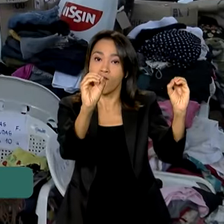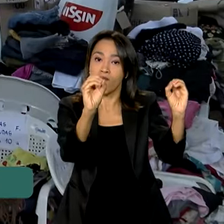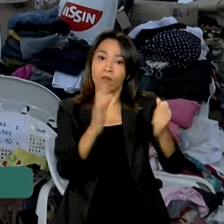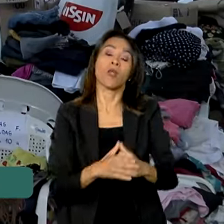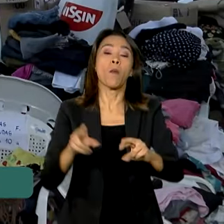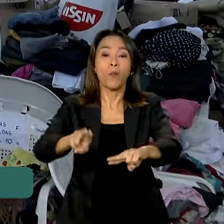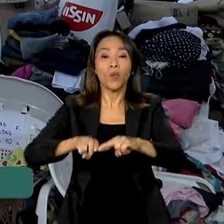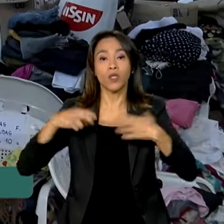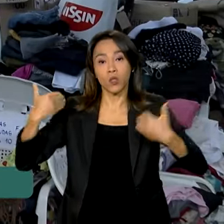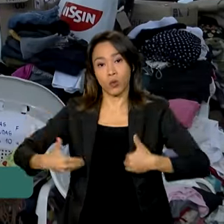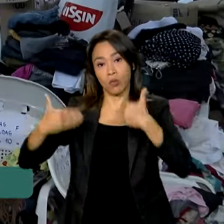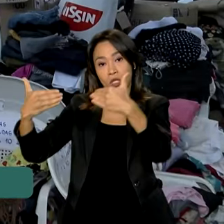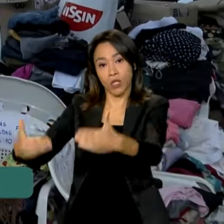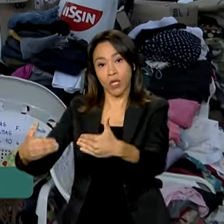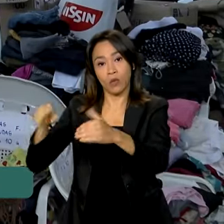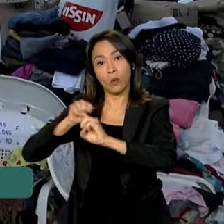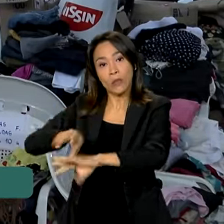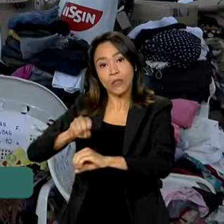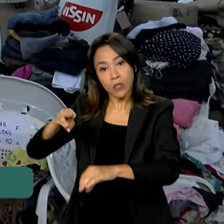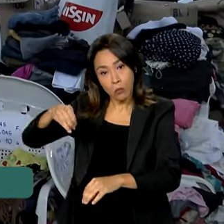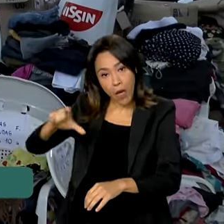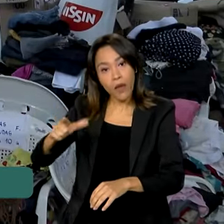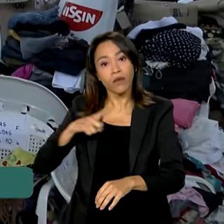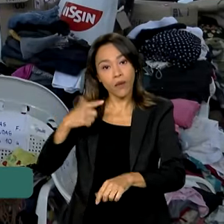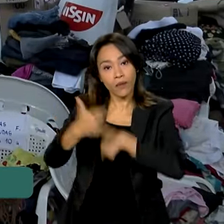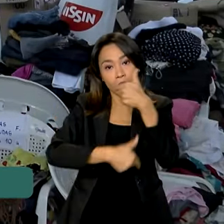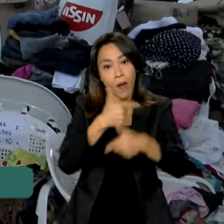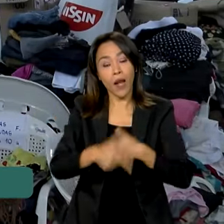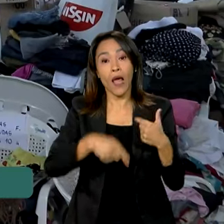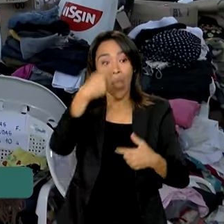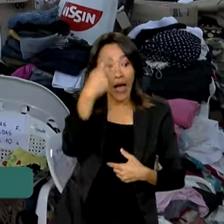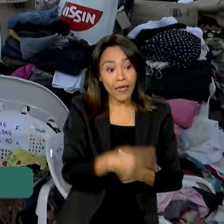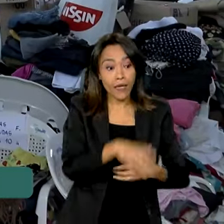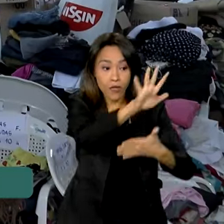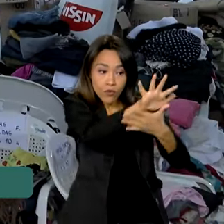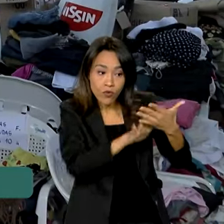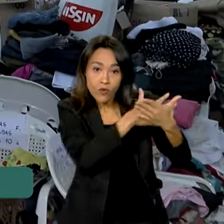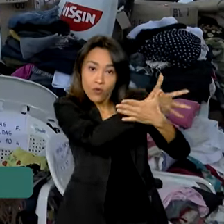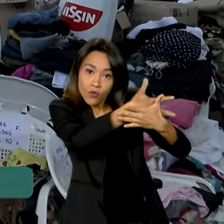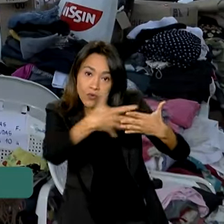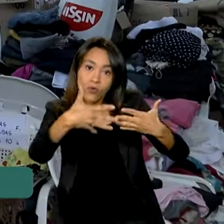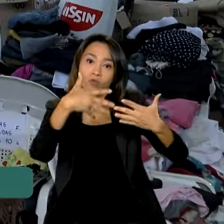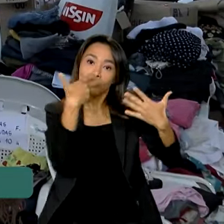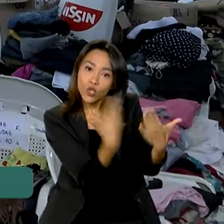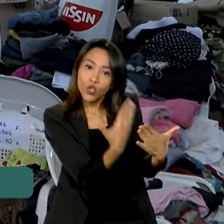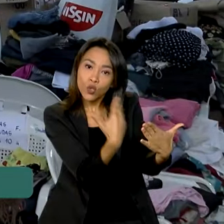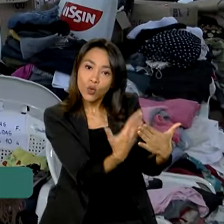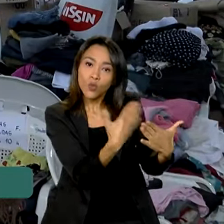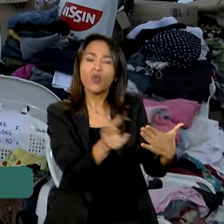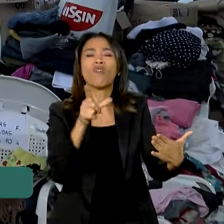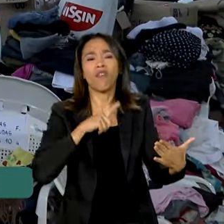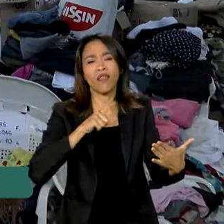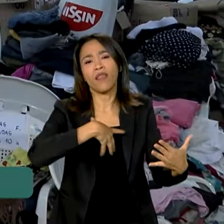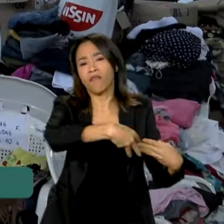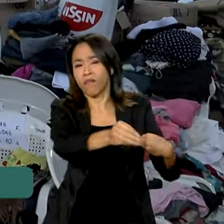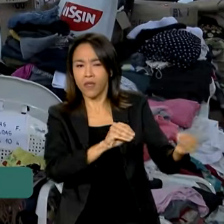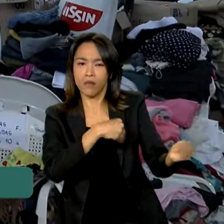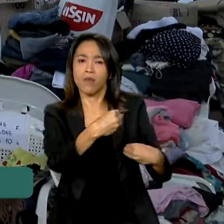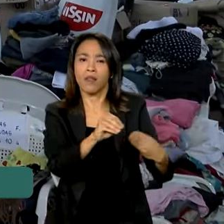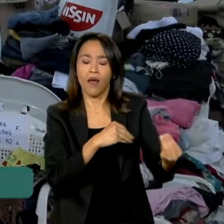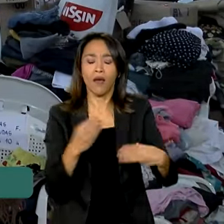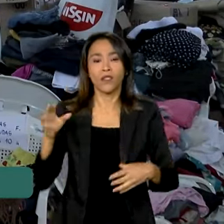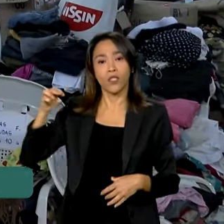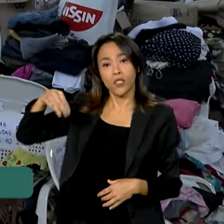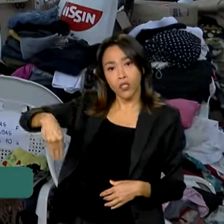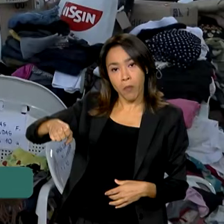Educação também tem atuado aqui no estado. O calendário escolar aqui no Rio Grande do Sul vai ser flexibilizado e o MEC publicou